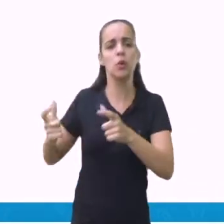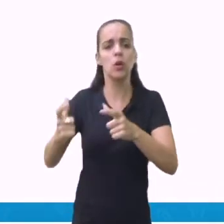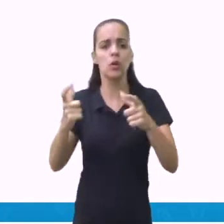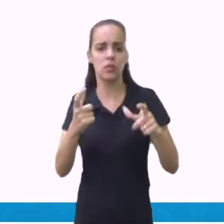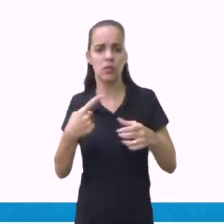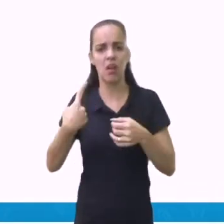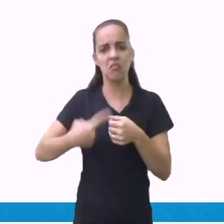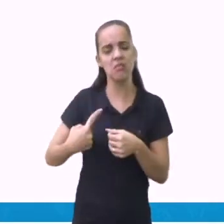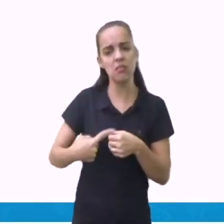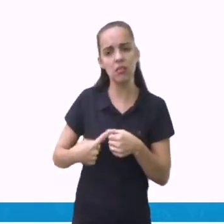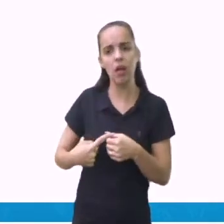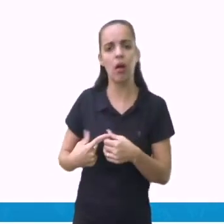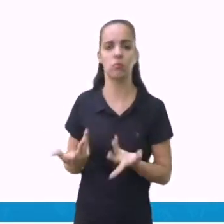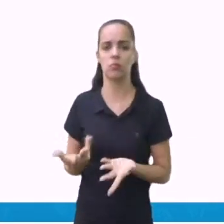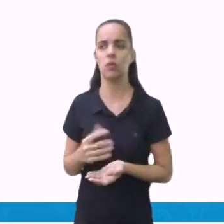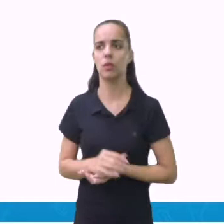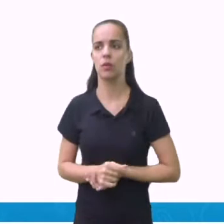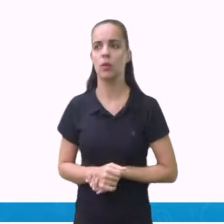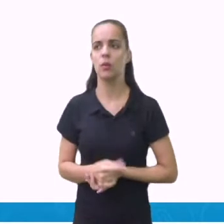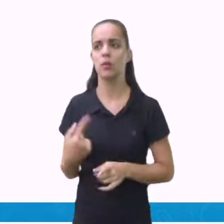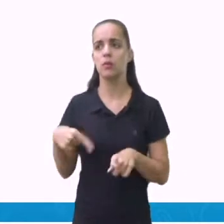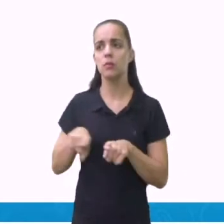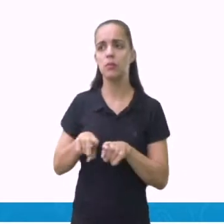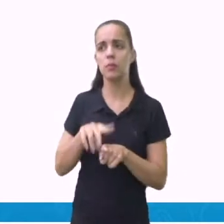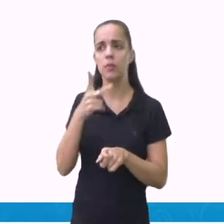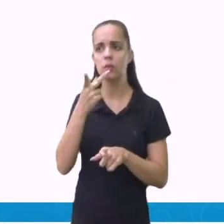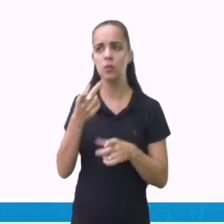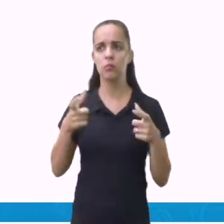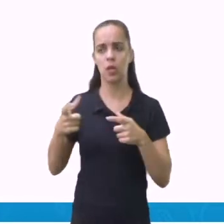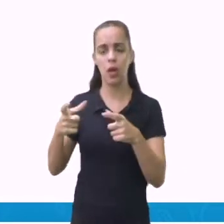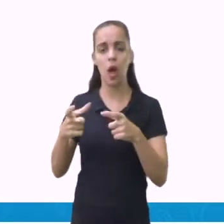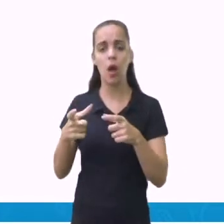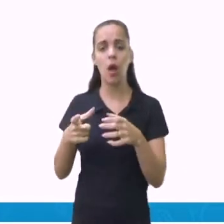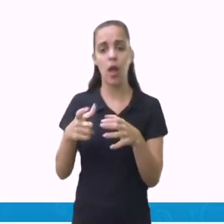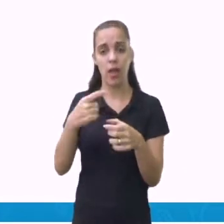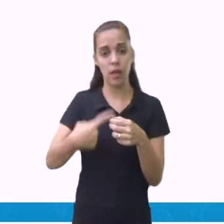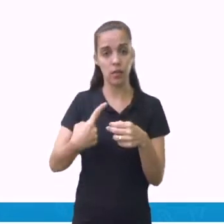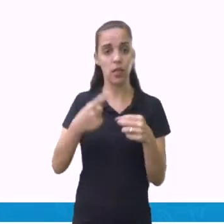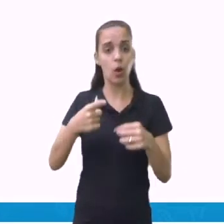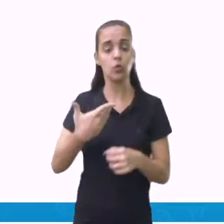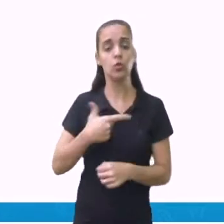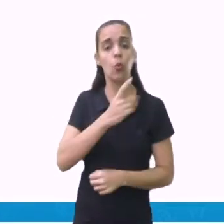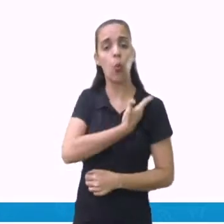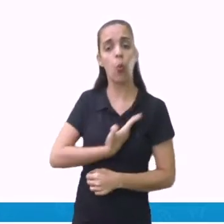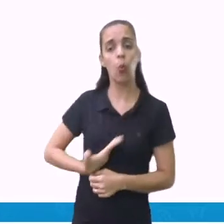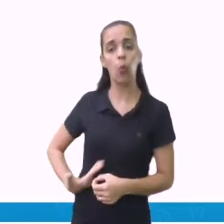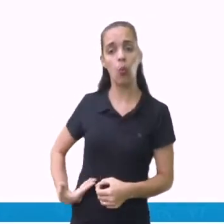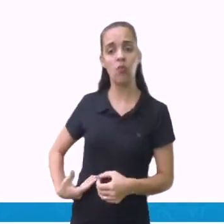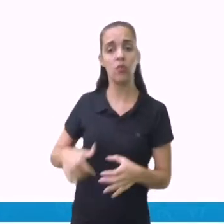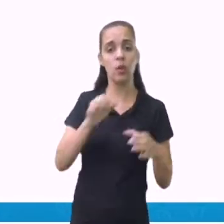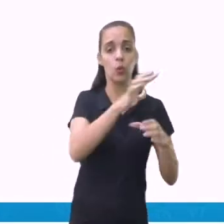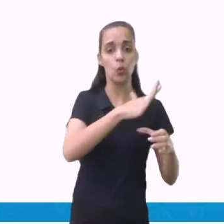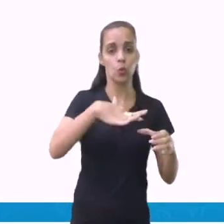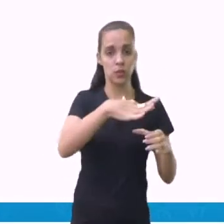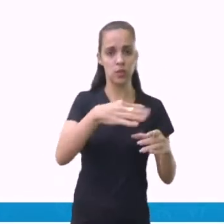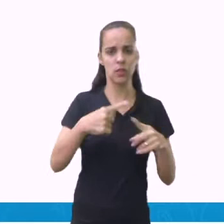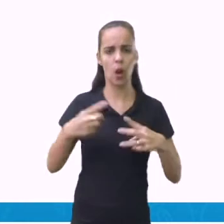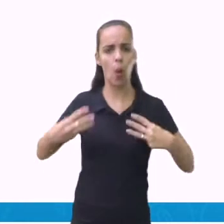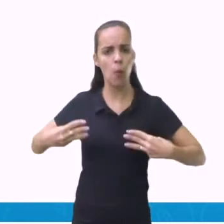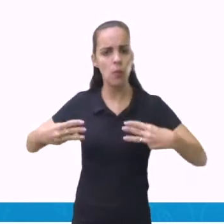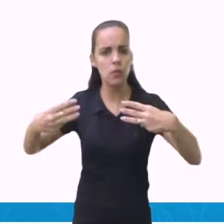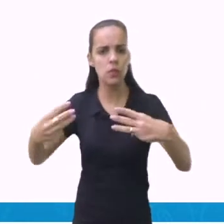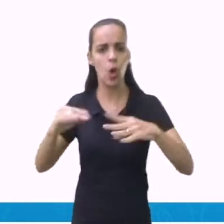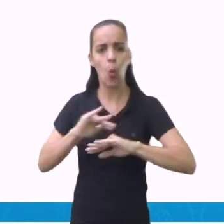pode ser definida assim, onde lá estão resididos todo o governo central, os ministérios e todos